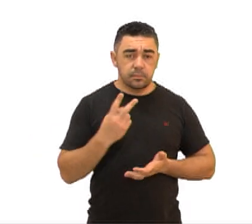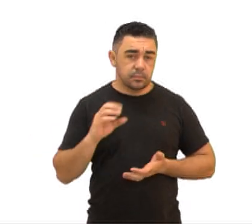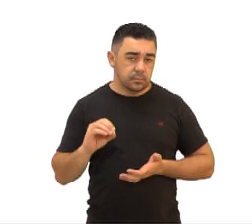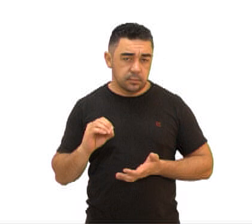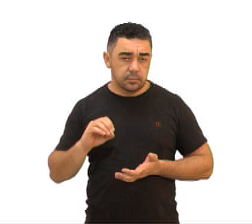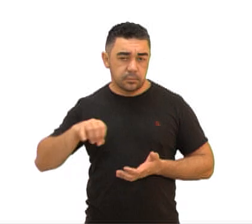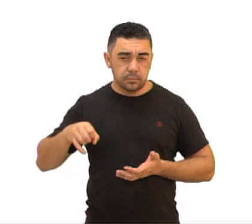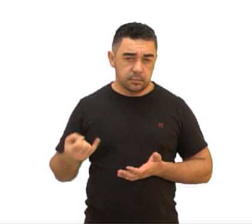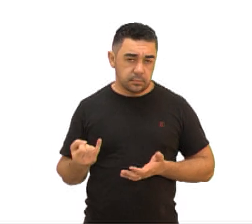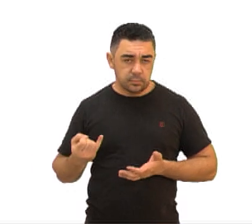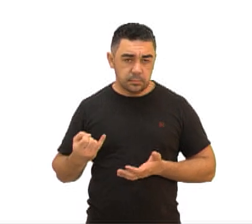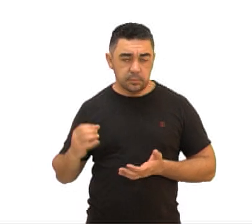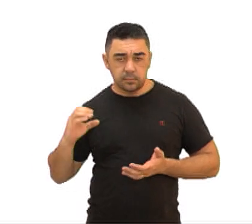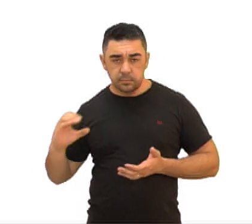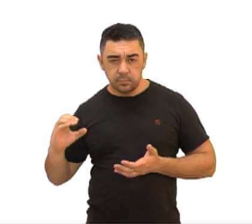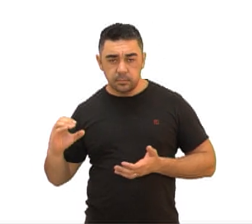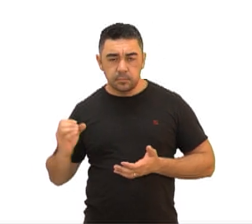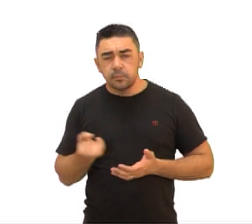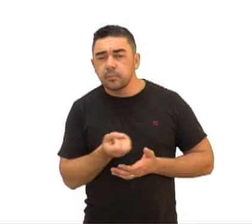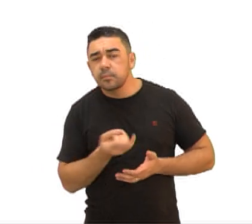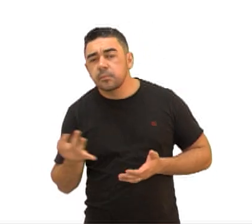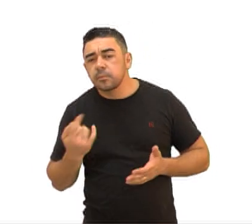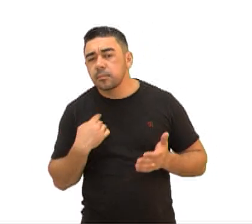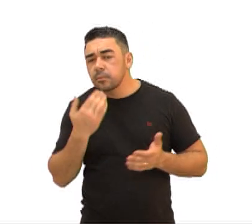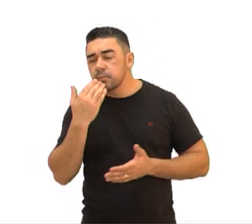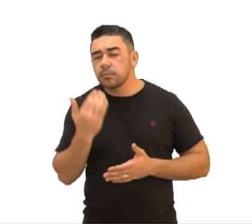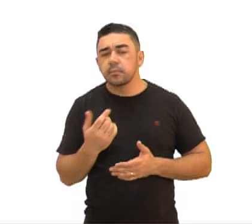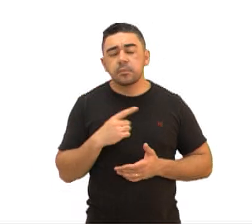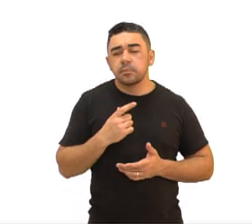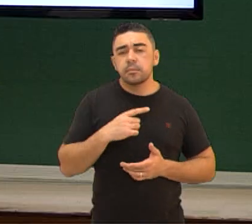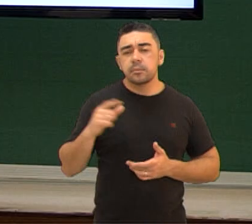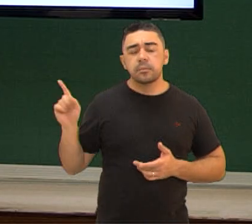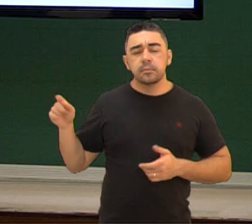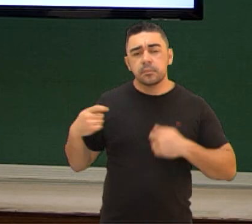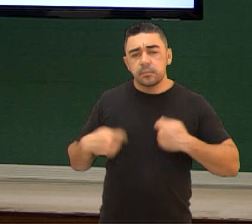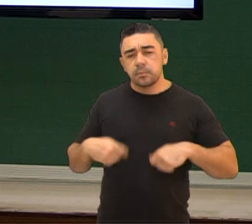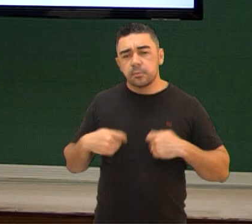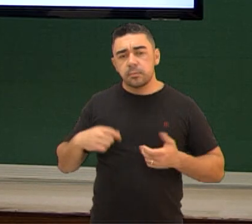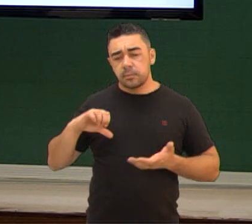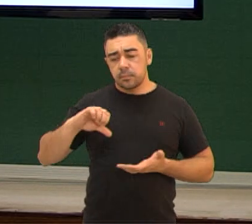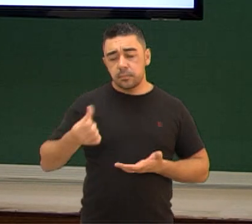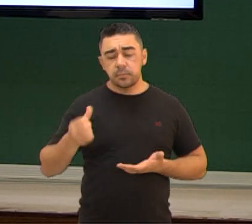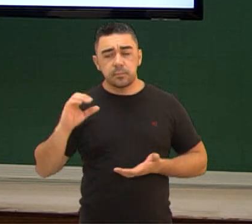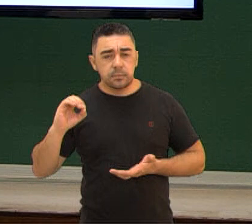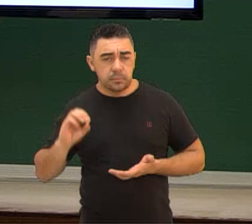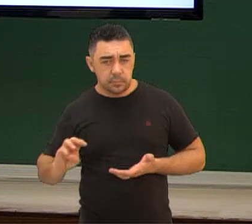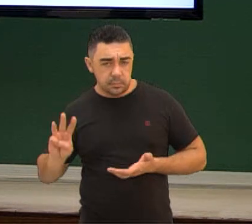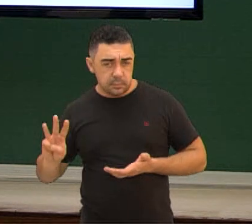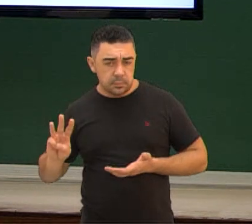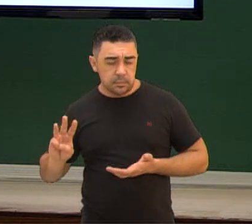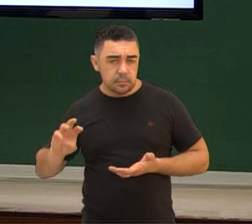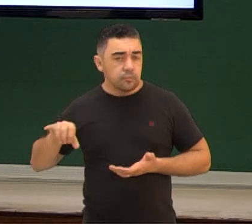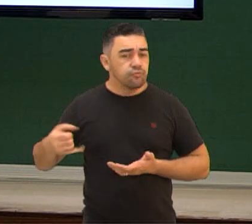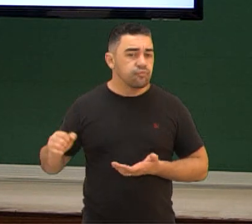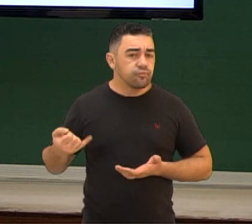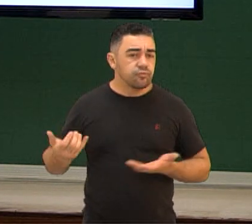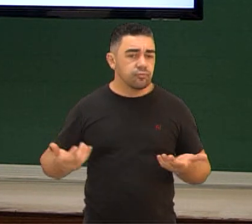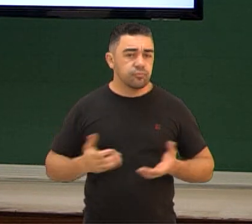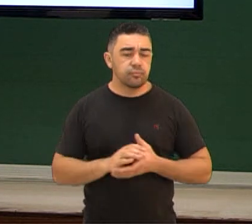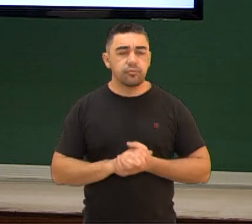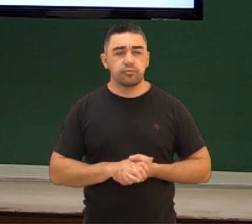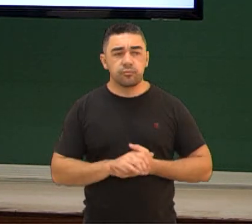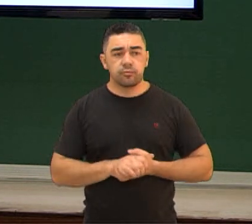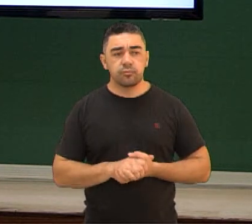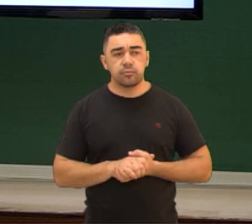por coulomb de carga, então quantos coulombs vão ter que ser necessários aqui para levar 960 joules de energia?